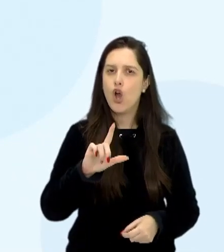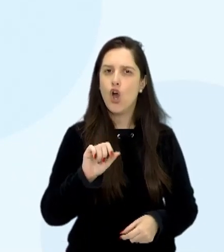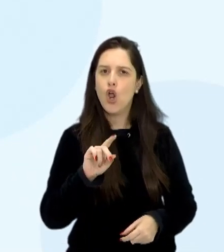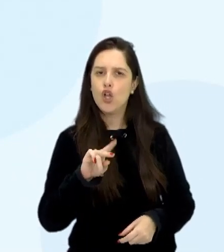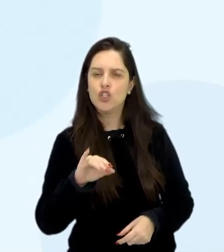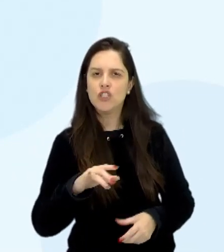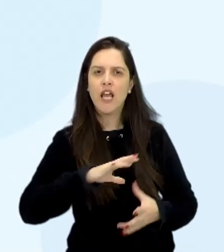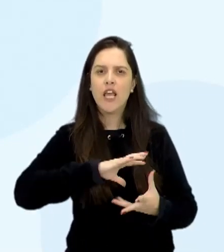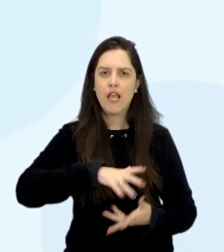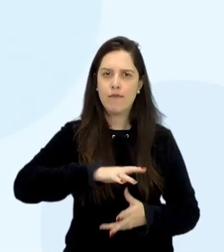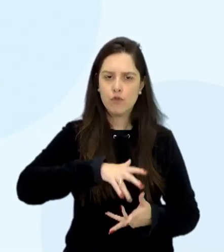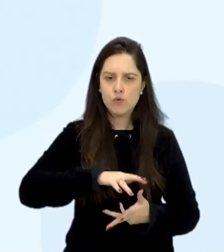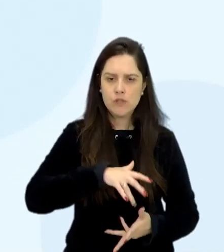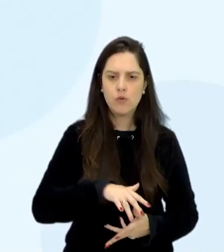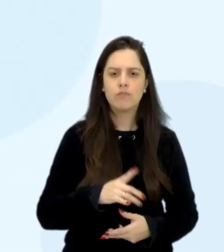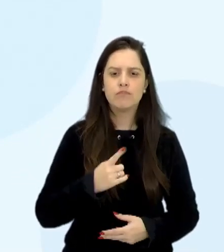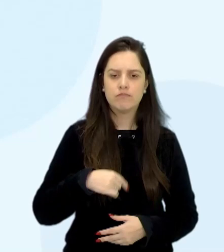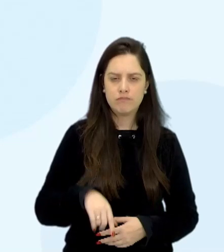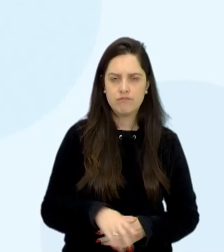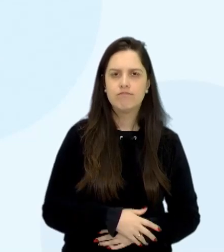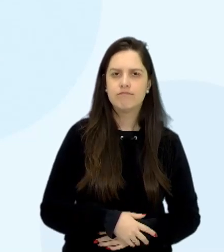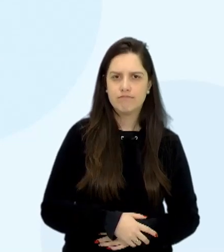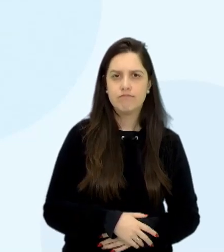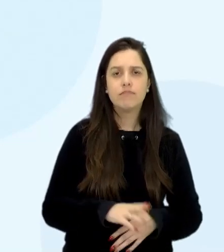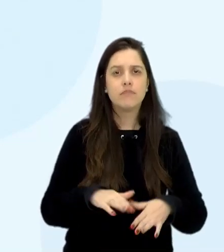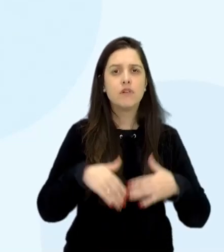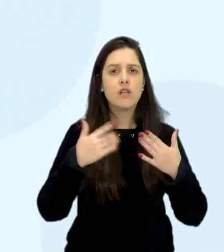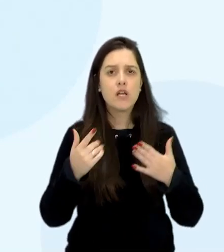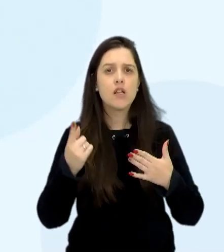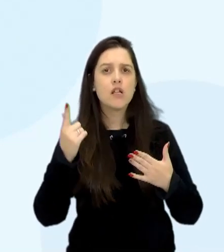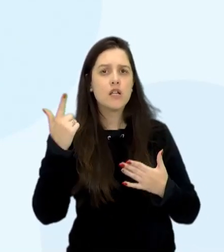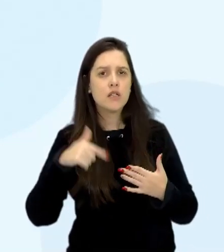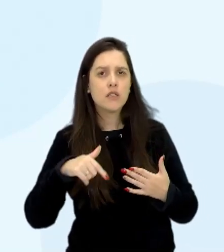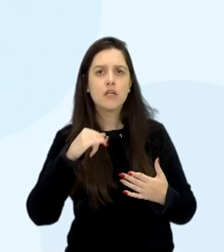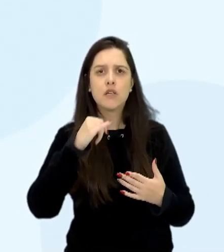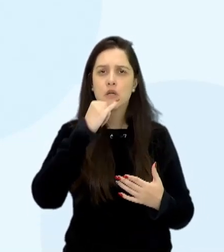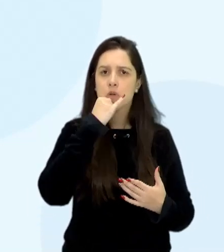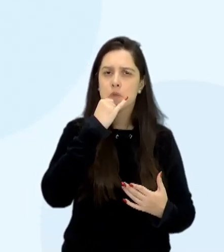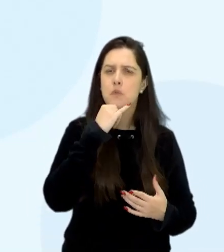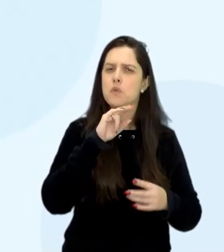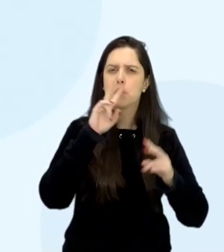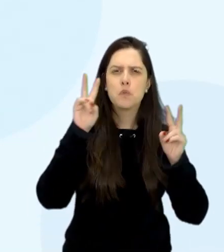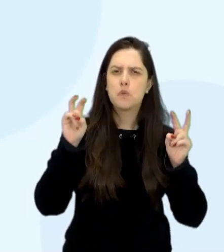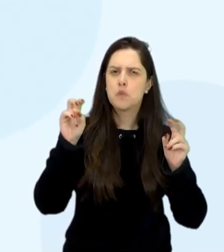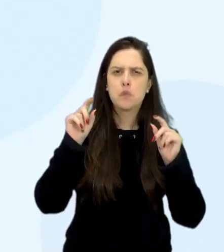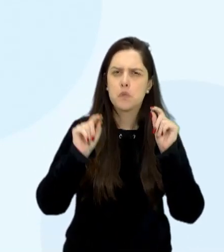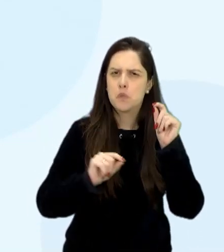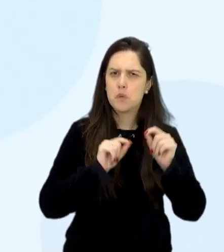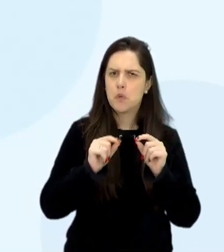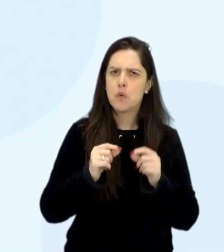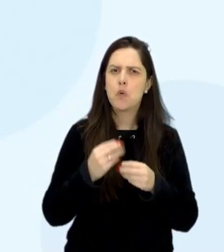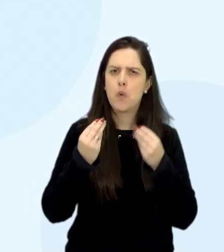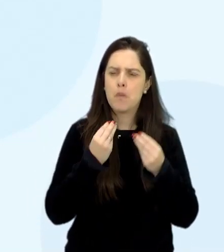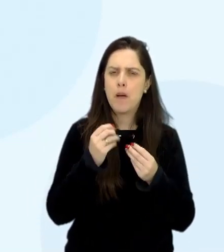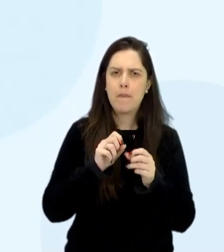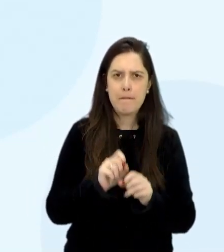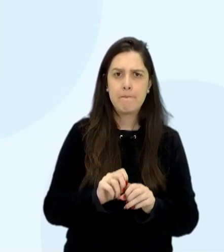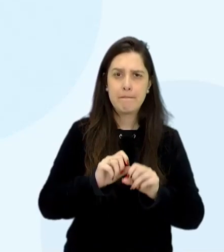nome dela em inglês, Nature Ecology Evolution. Então, eu comentei para vocês o seguinte, toda vez que aparece no